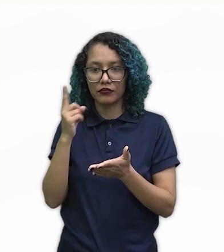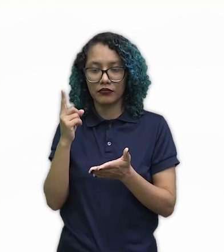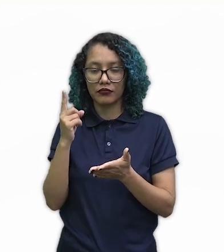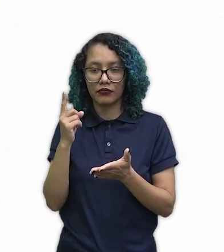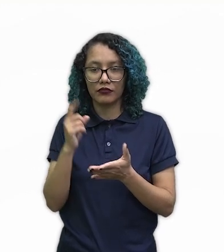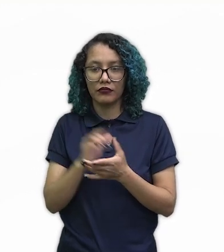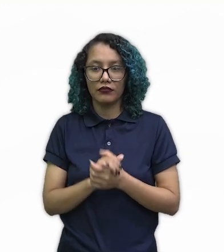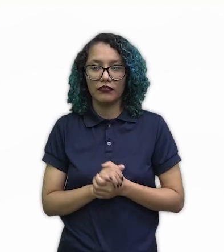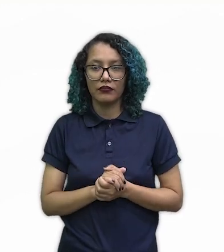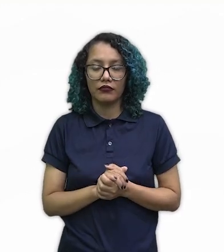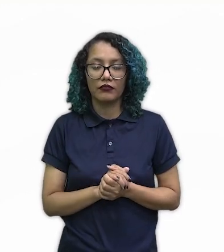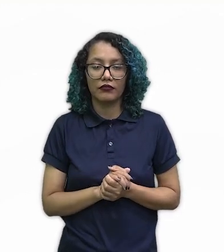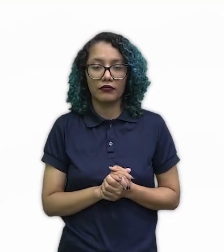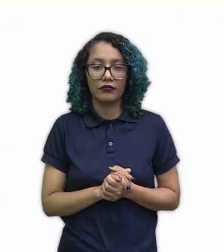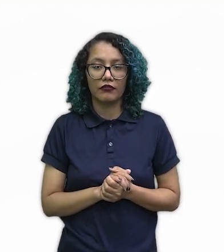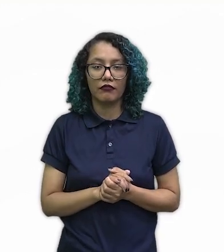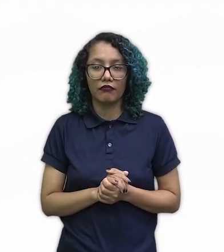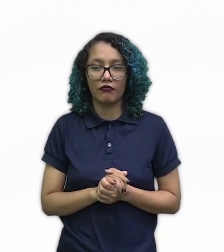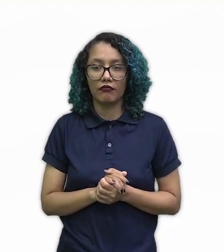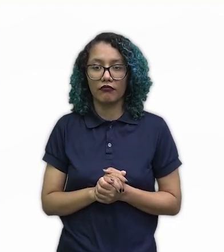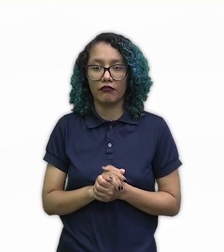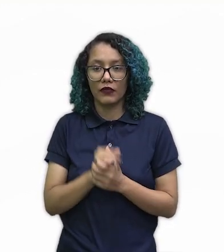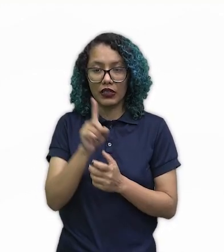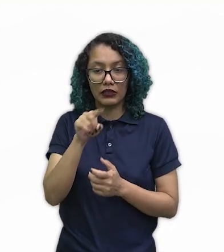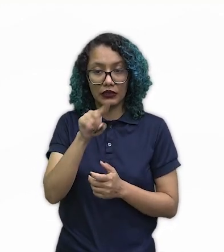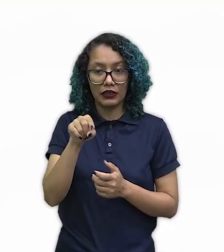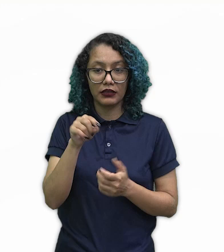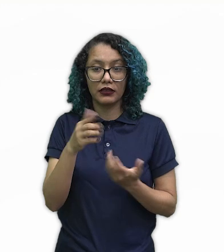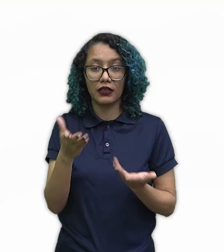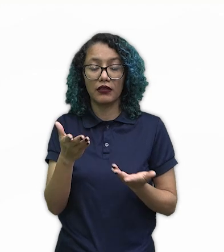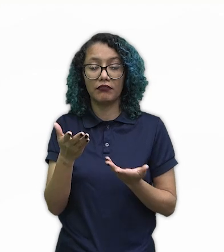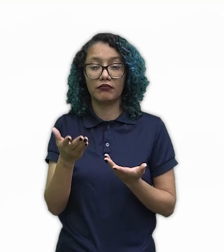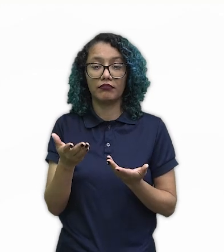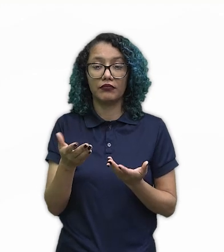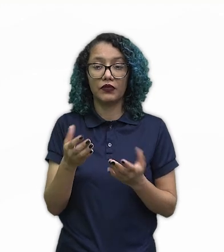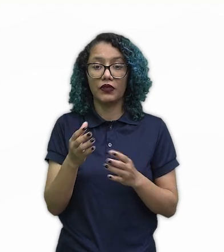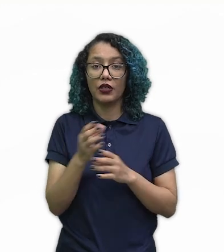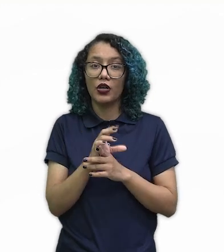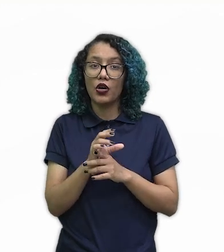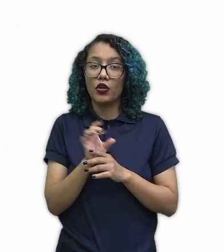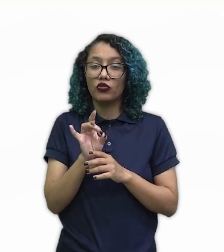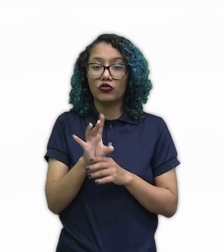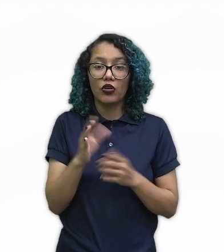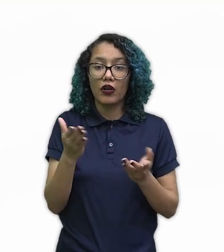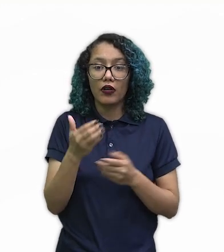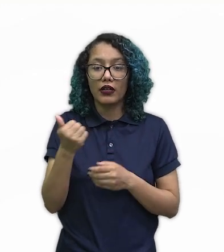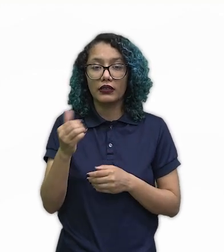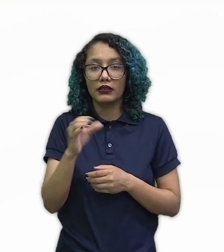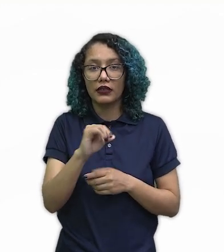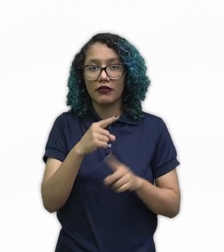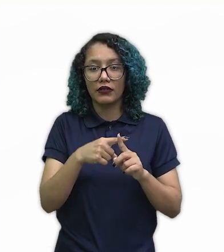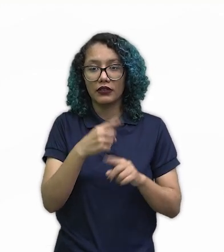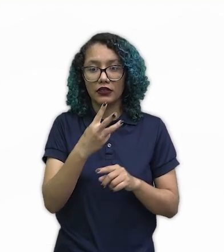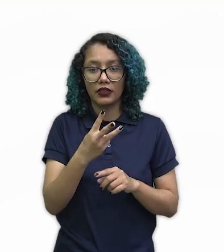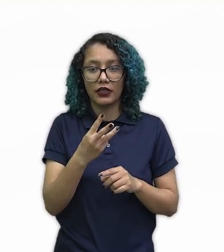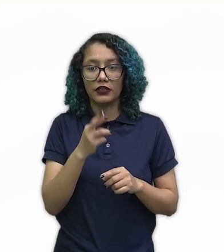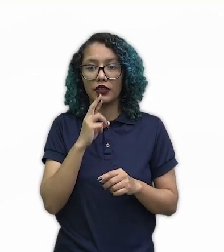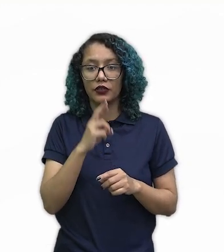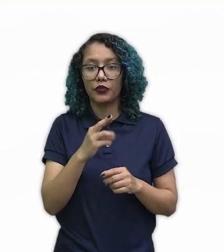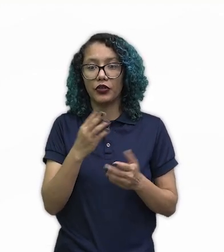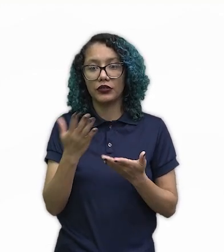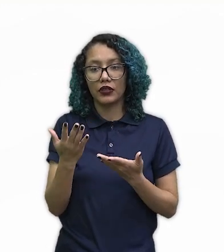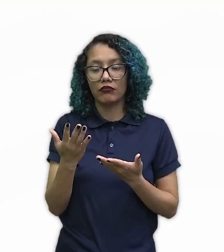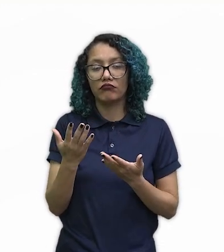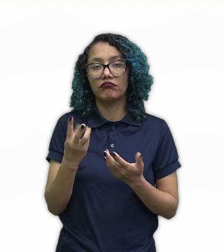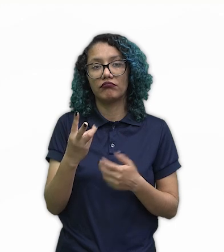é que sobrou? Sobrou 100 vezes 3. E aí, 100 vezes 3, você já sabe que é 300. Olha como fica mais fácil para resolver.